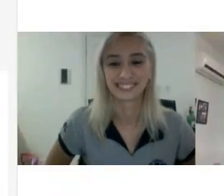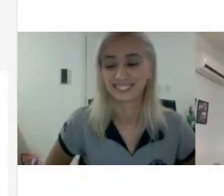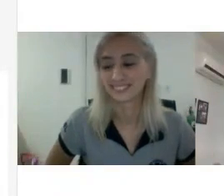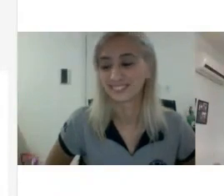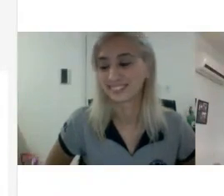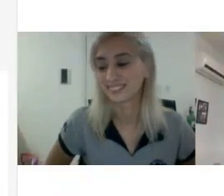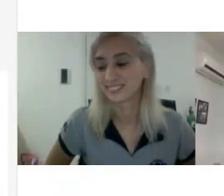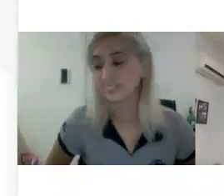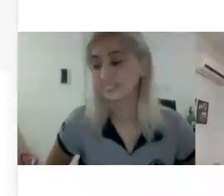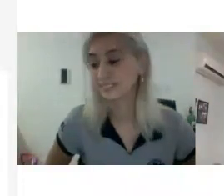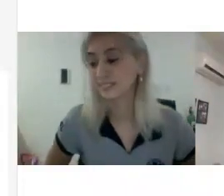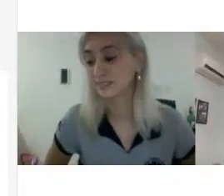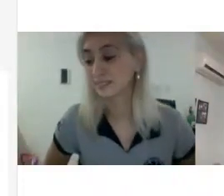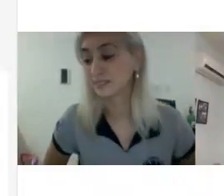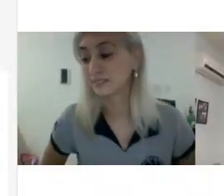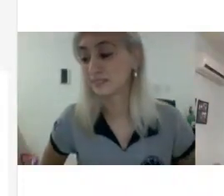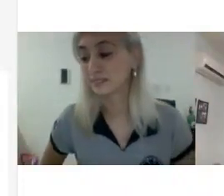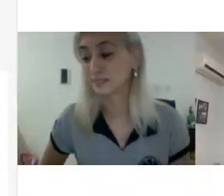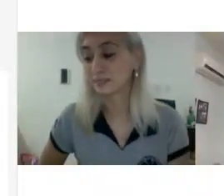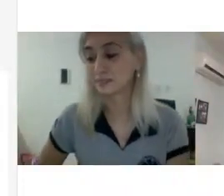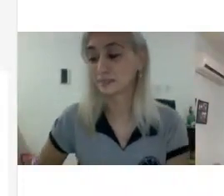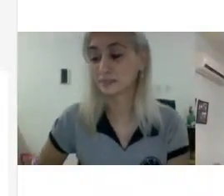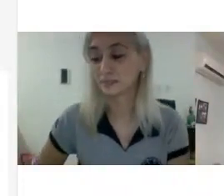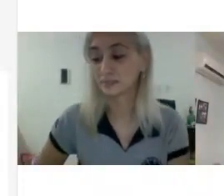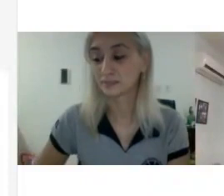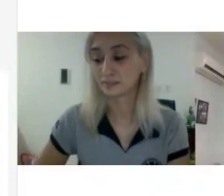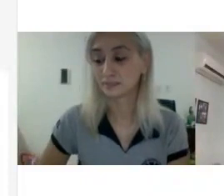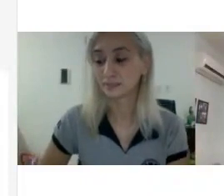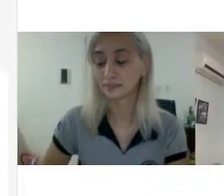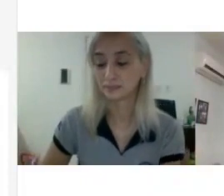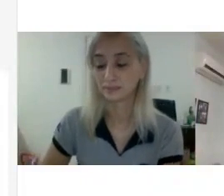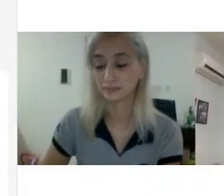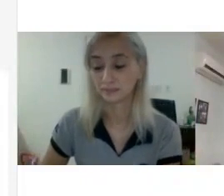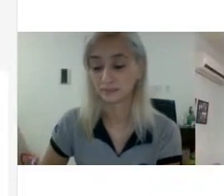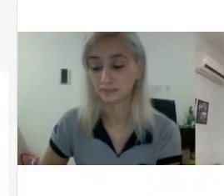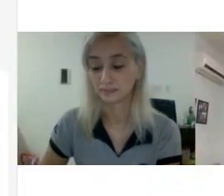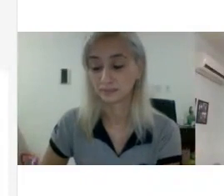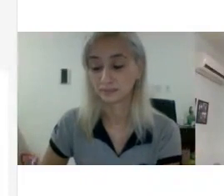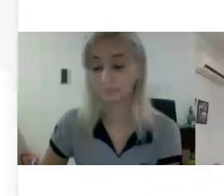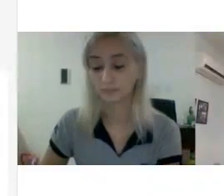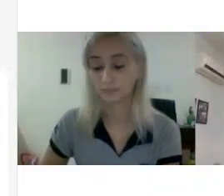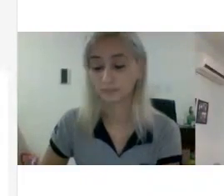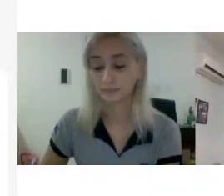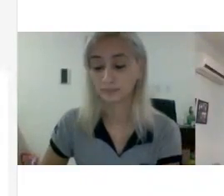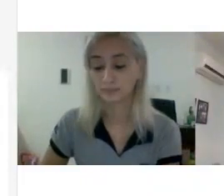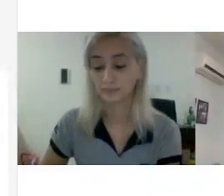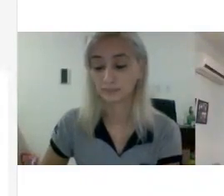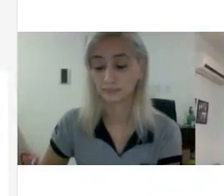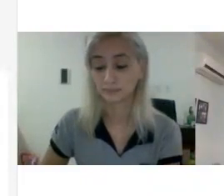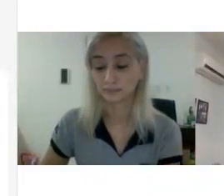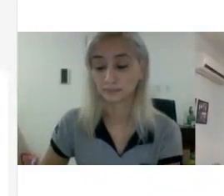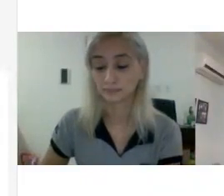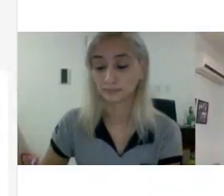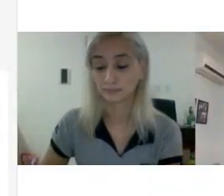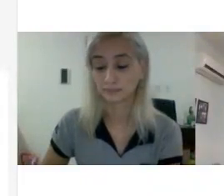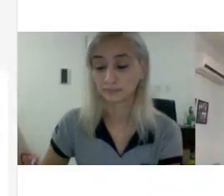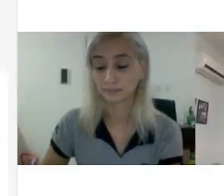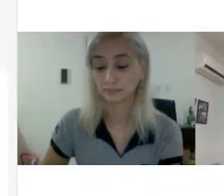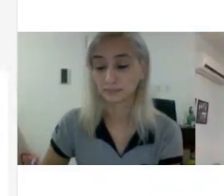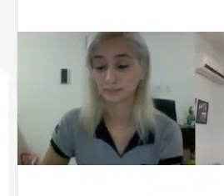reflexões e debates pertinentes ao tema do evento, o qual se concretizou integralmente por meio das